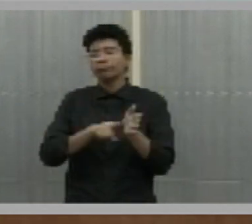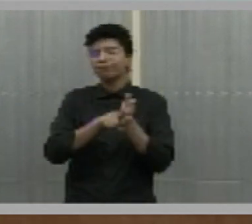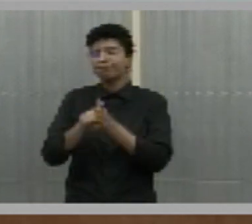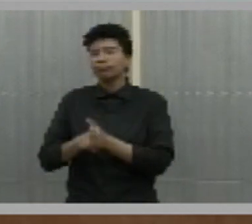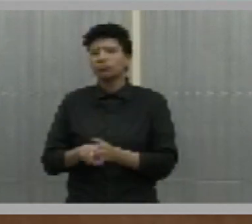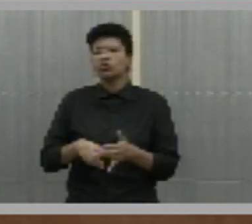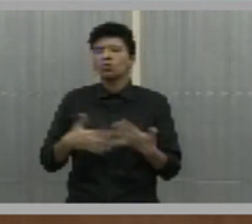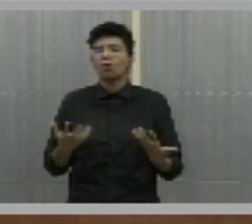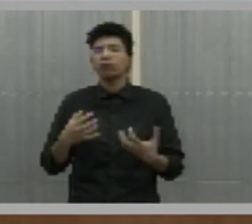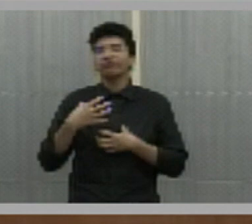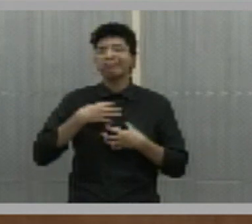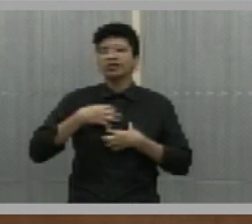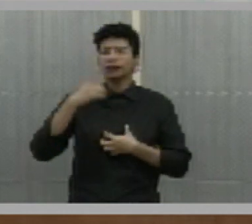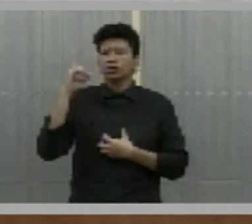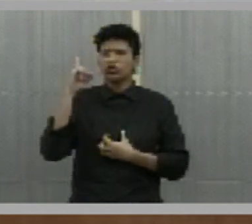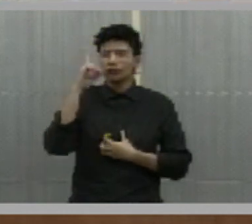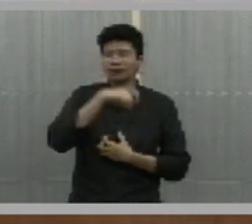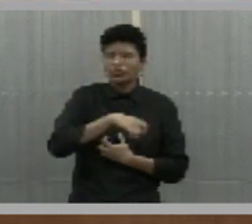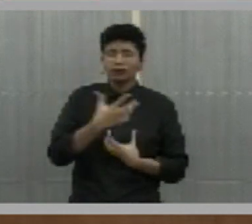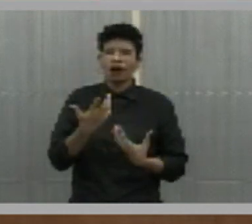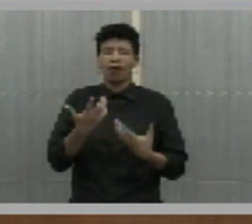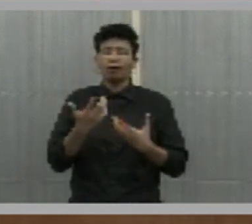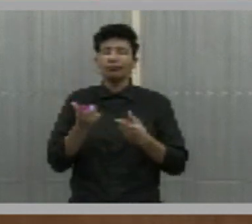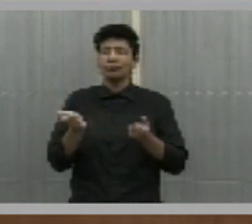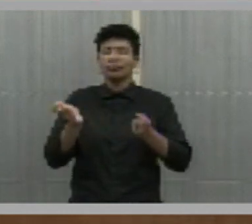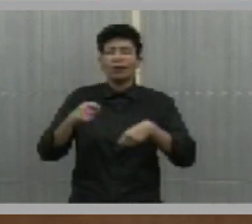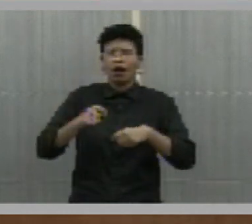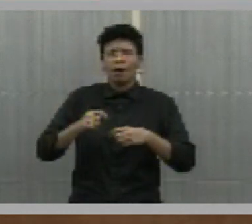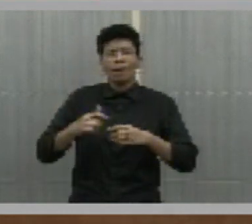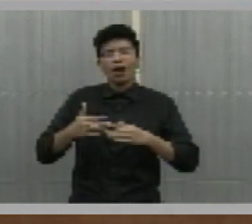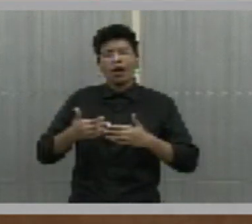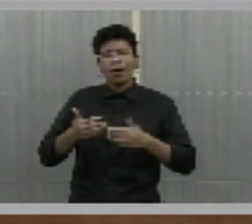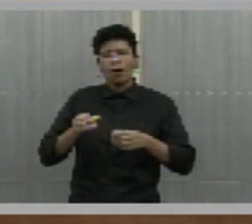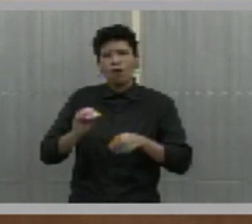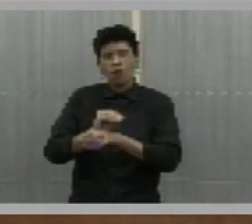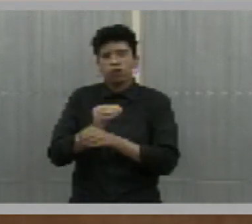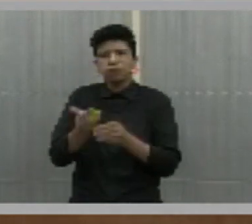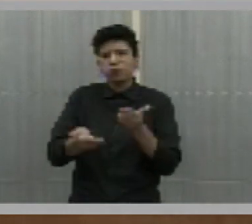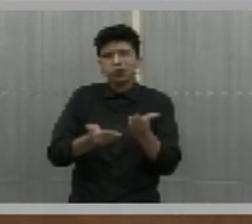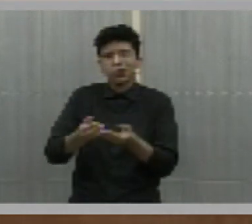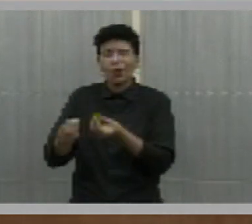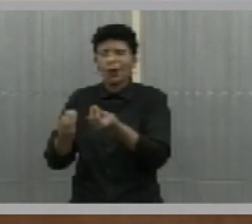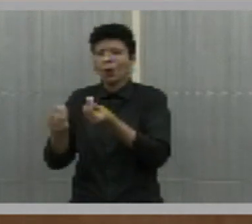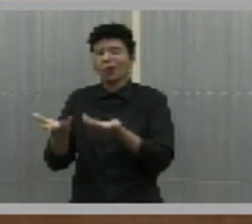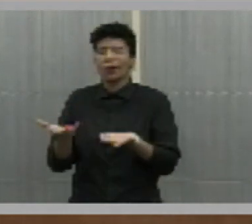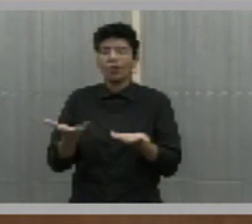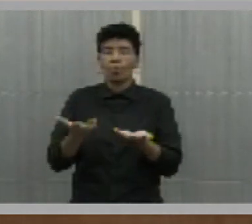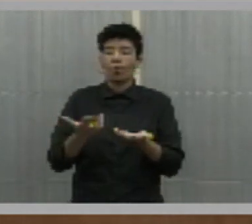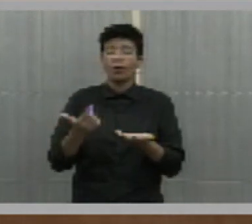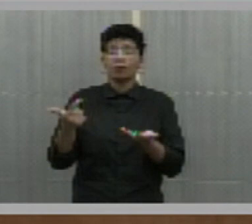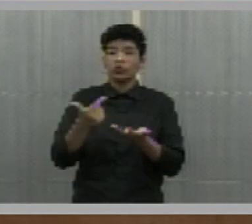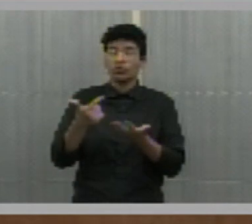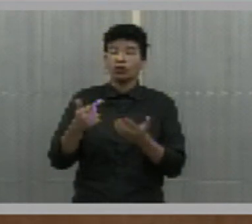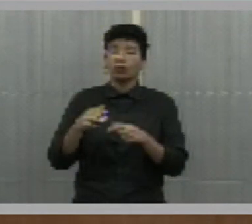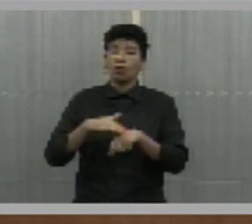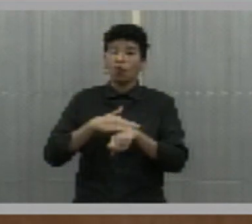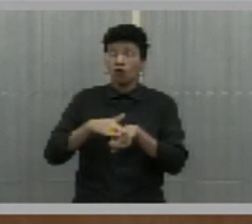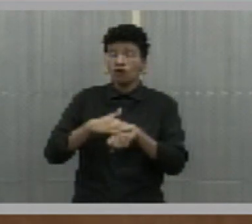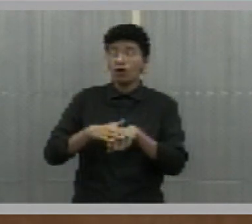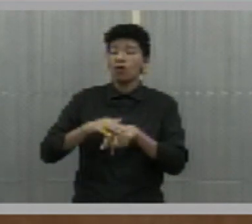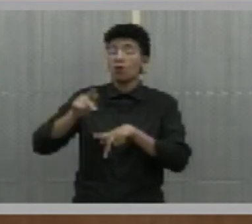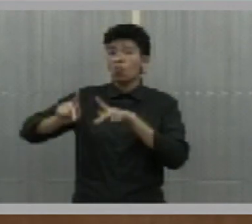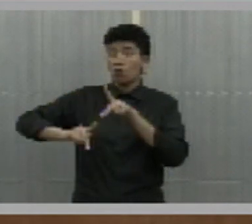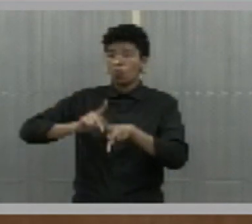as dificuldades estruturais e limitações para a execução do programa. Segundo verificado em conversa com